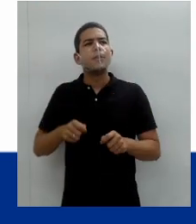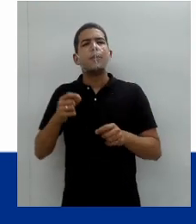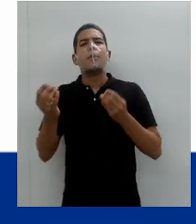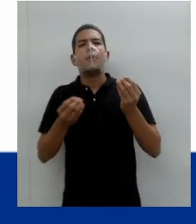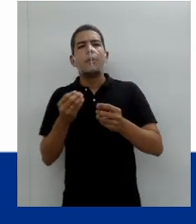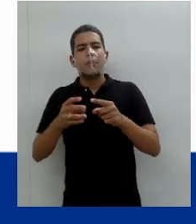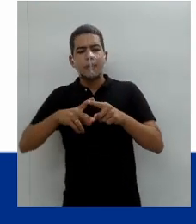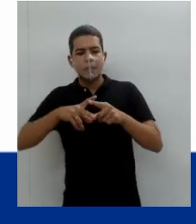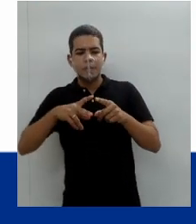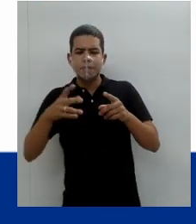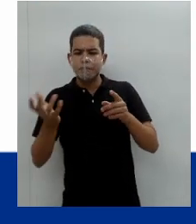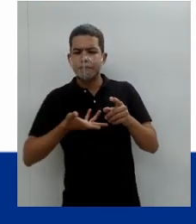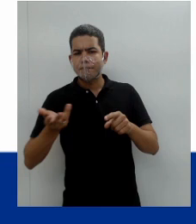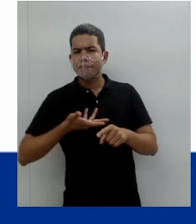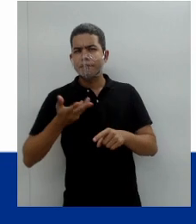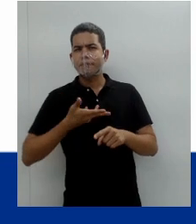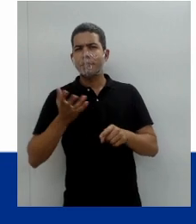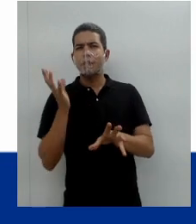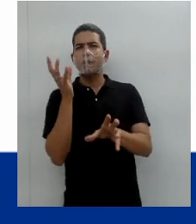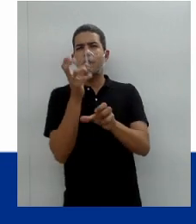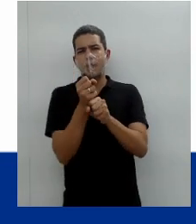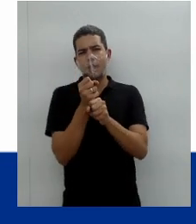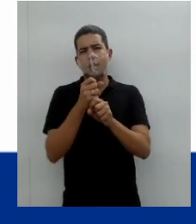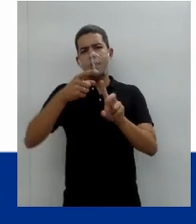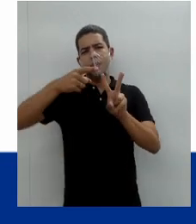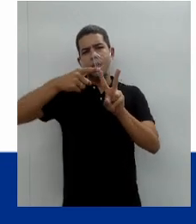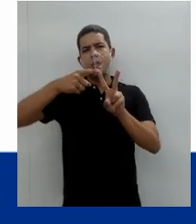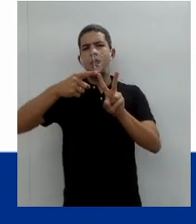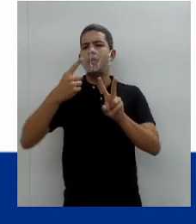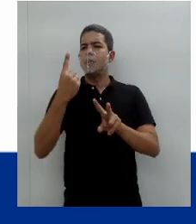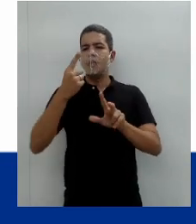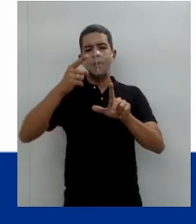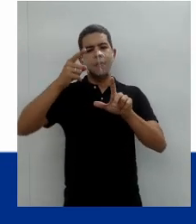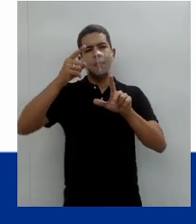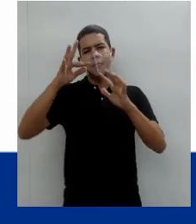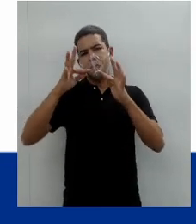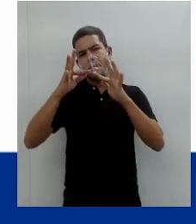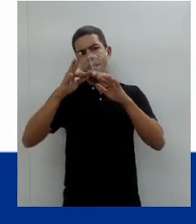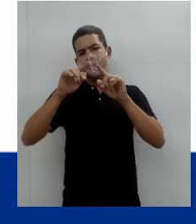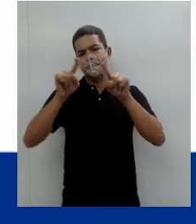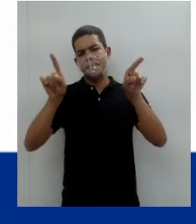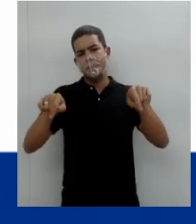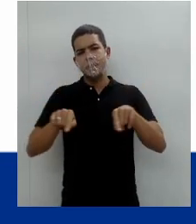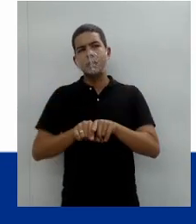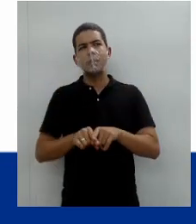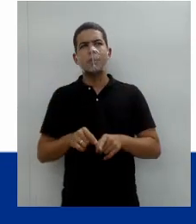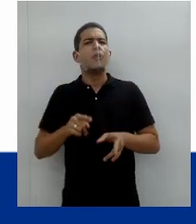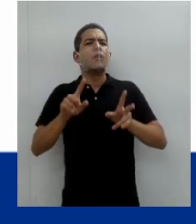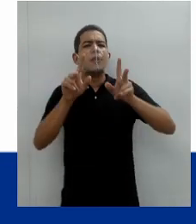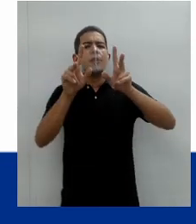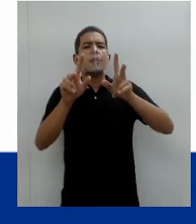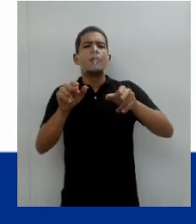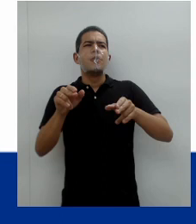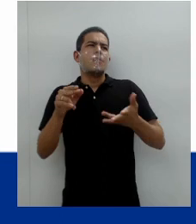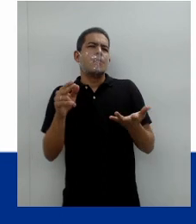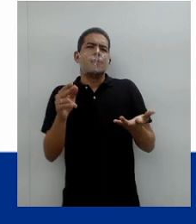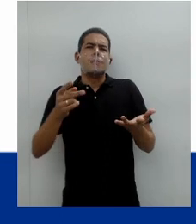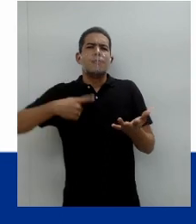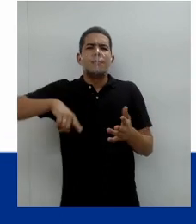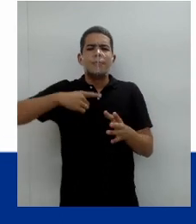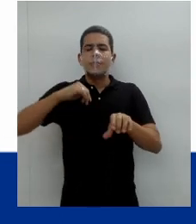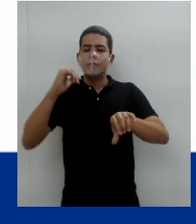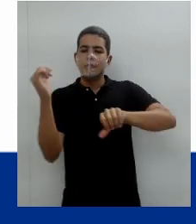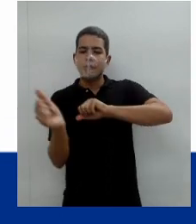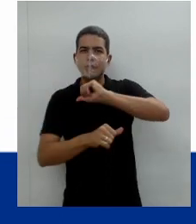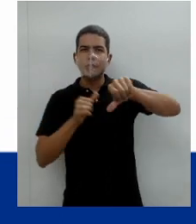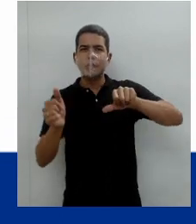certa agilidade, calcular as raízes de uma função quadrática igualzinho. É só a gente